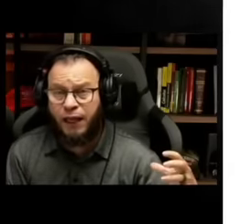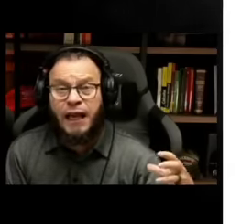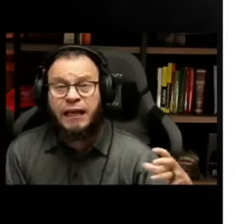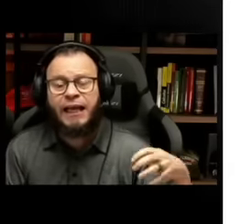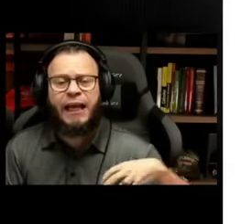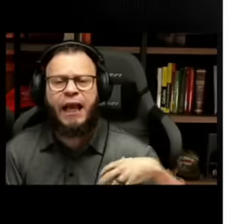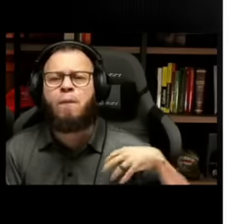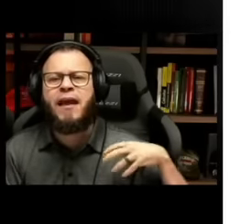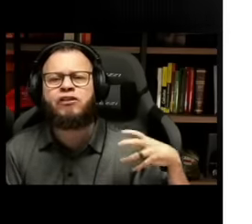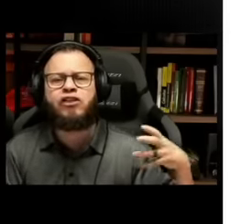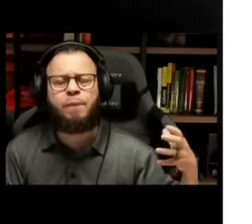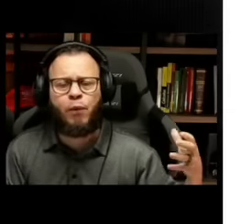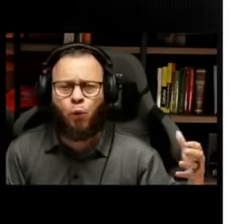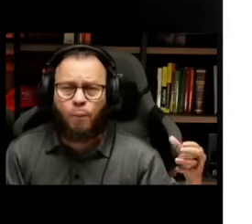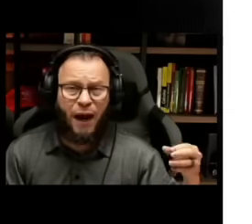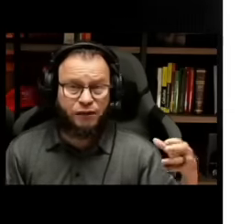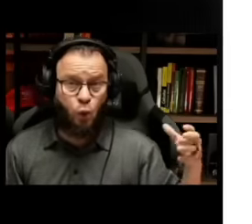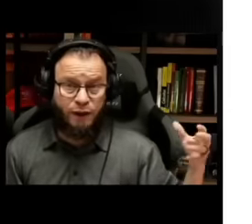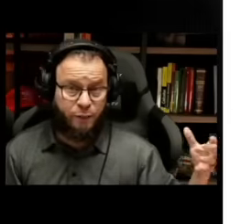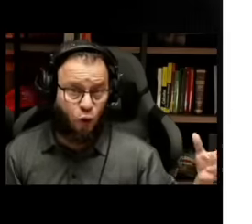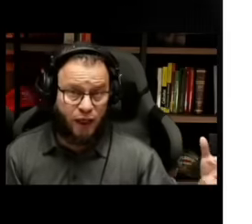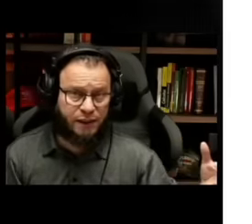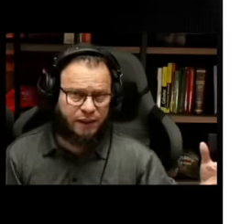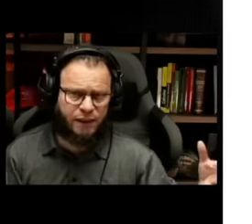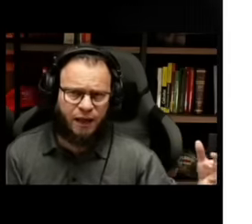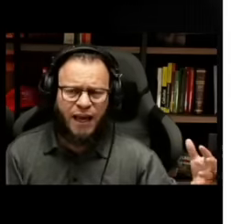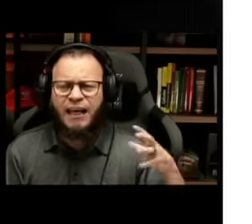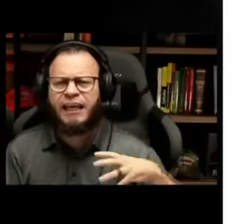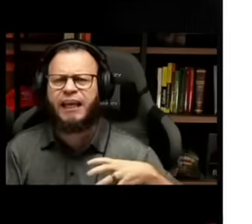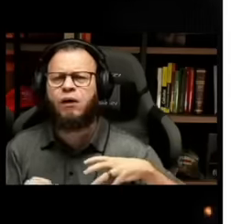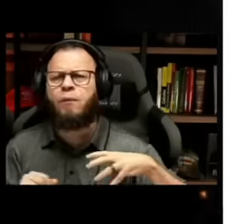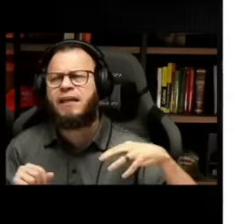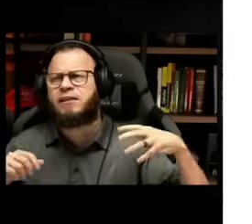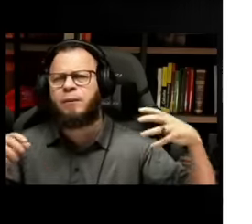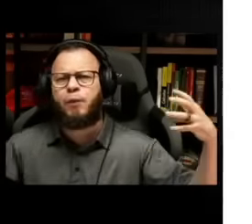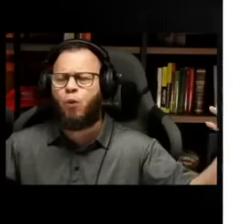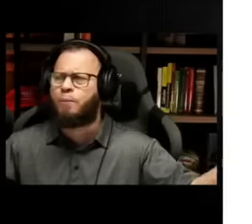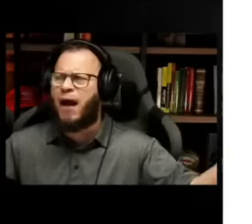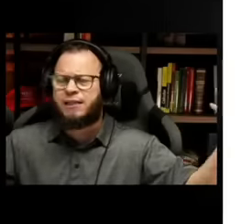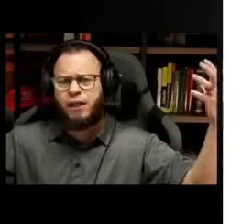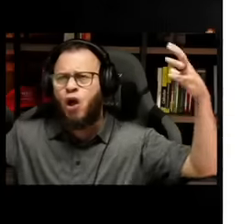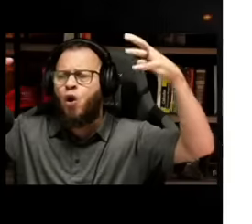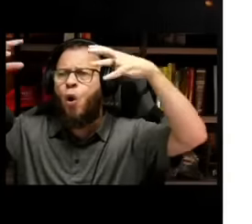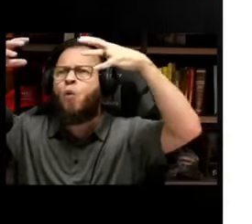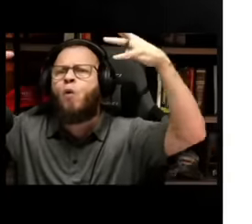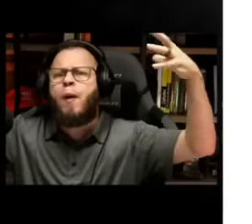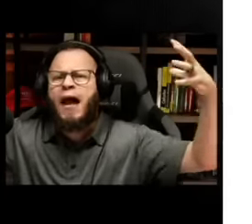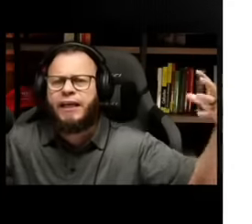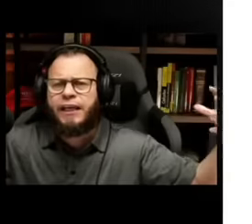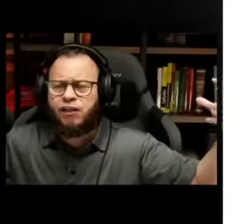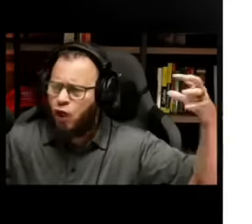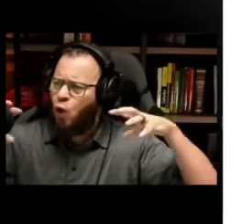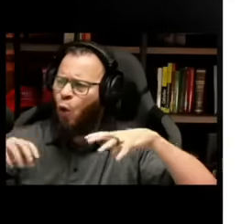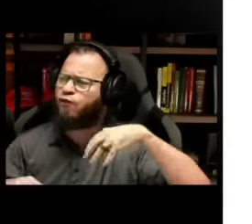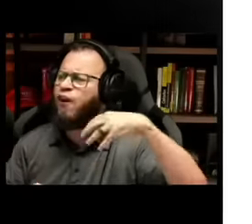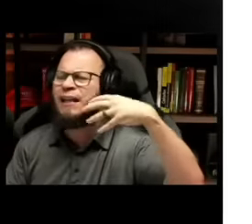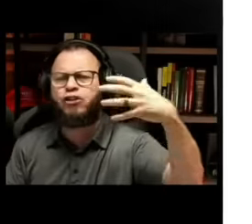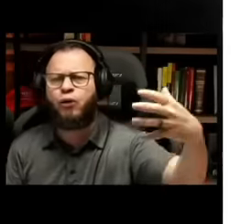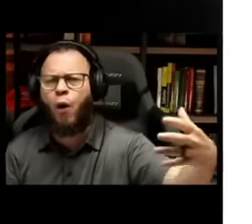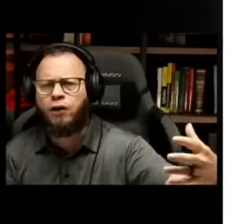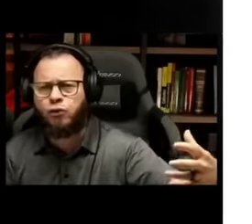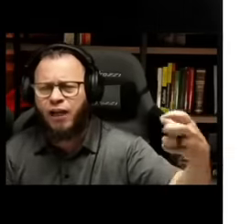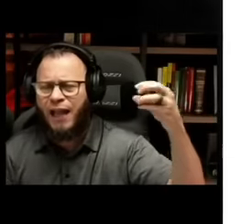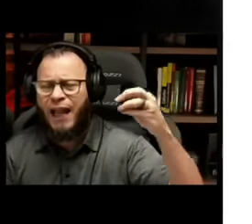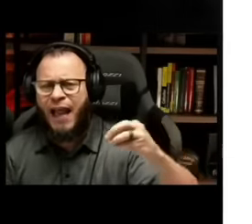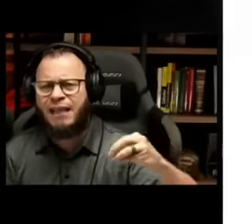alguém que realmente se preocupasse com a democracia que realmente se preocupasse com o país com fala de